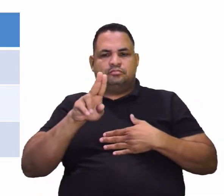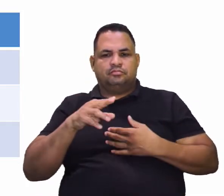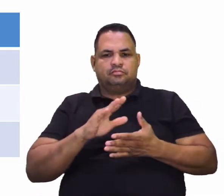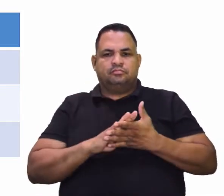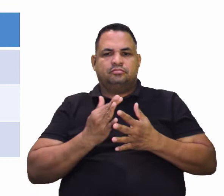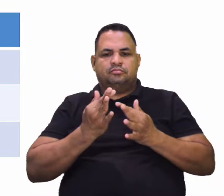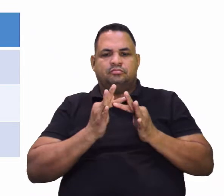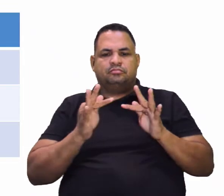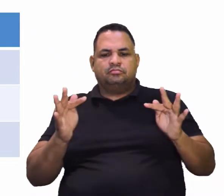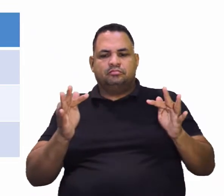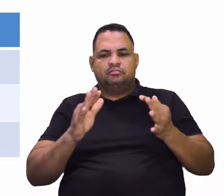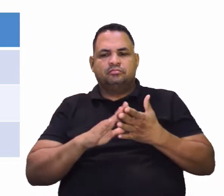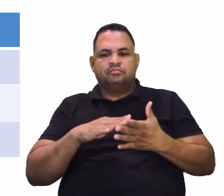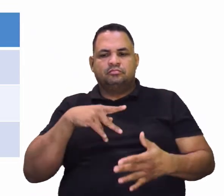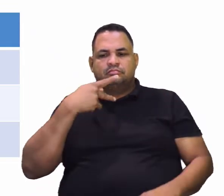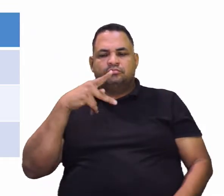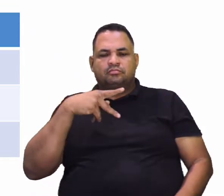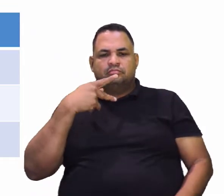uma frase para nos